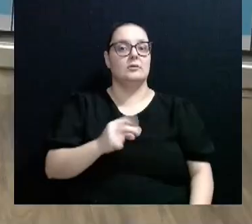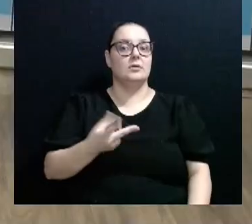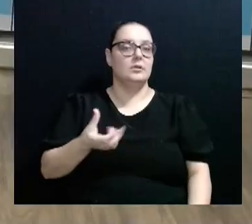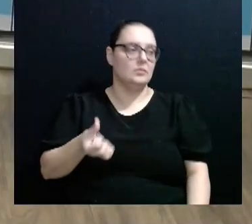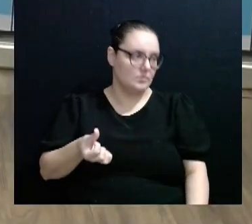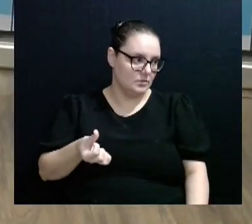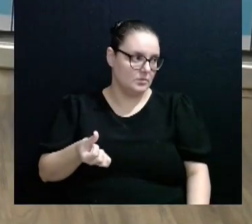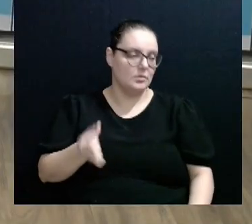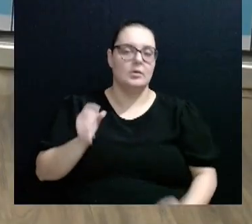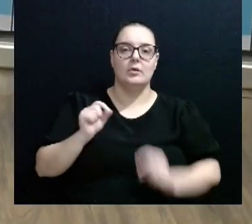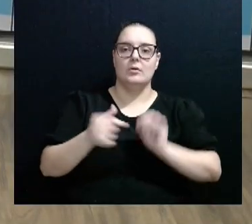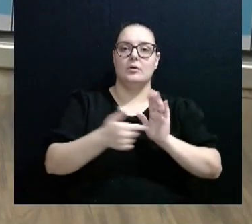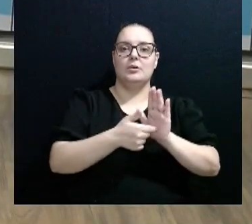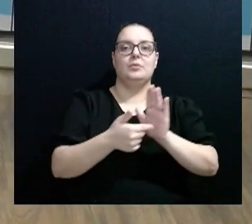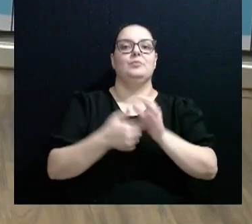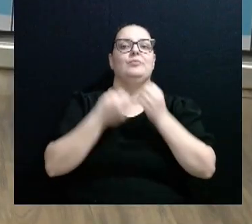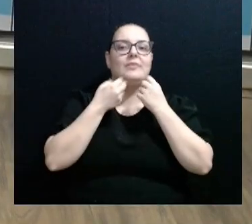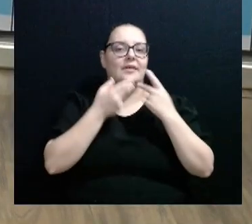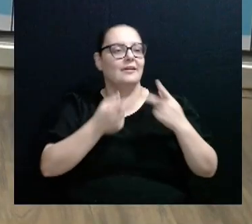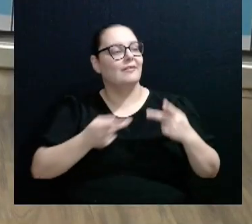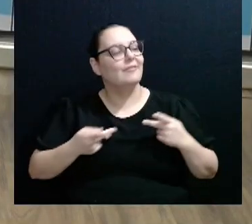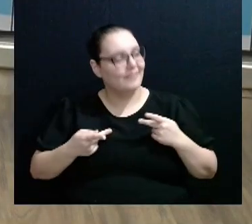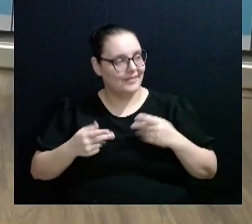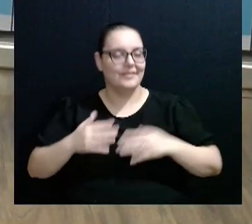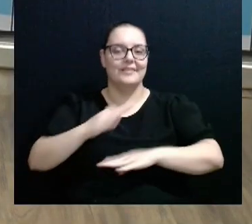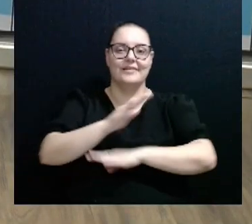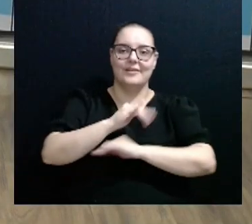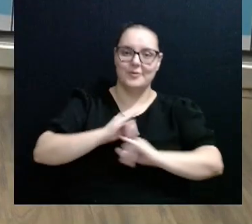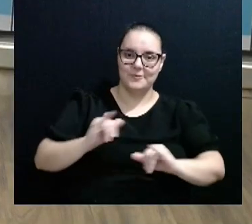mostra? Seja bem-vinda ao Jornal Câmara Notícia.